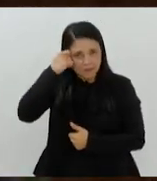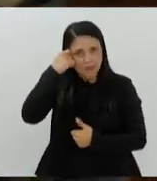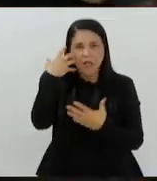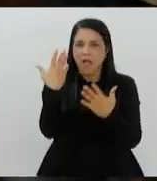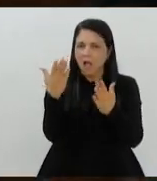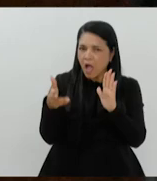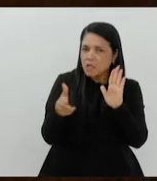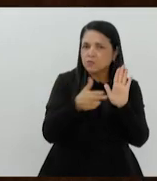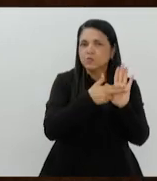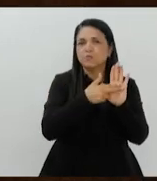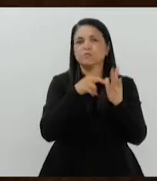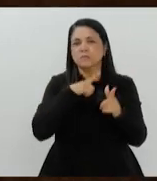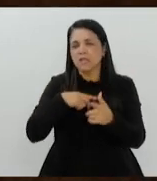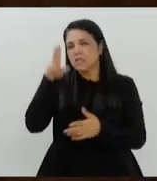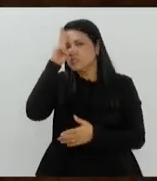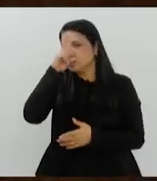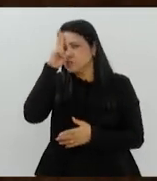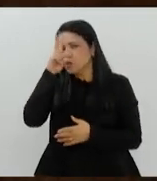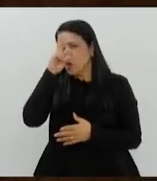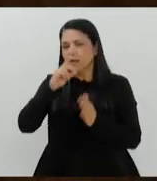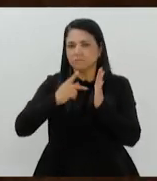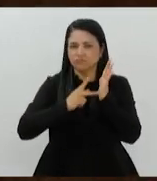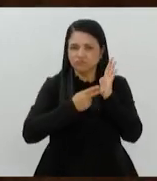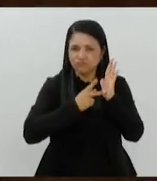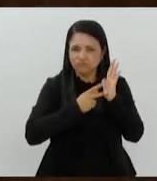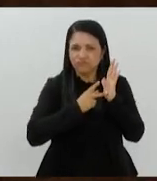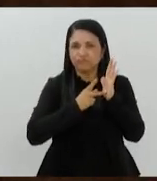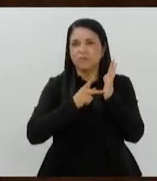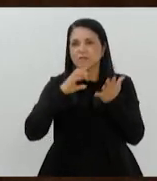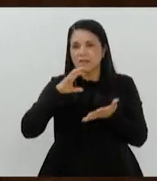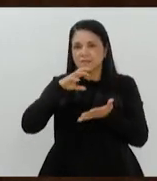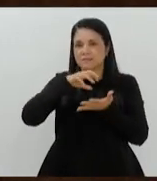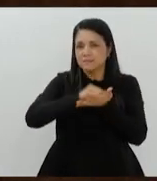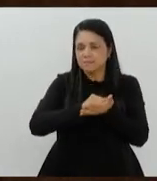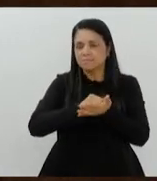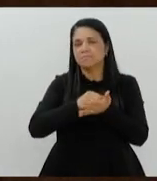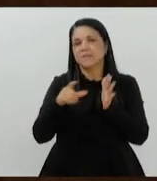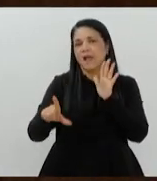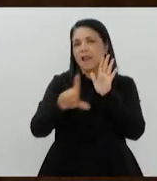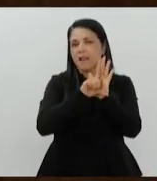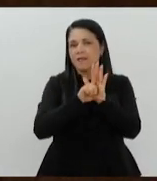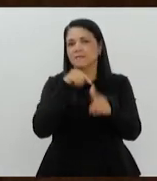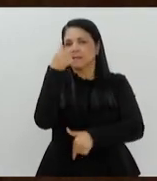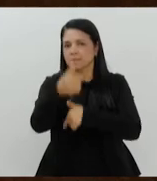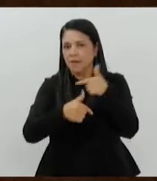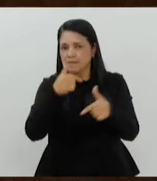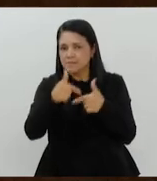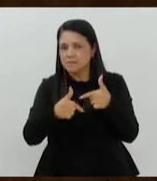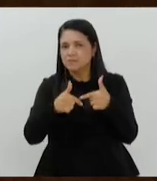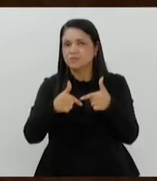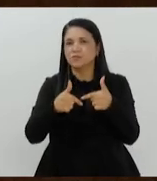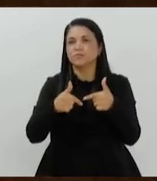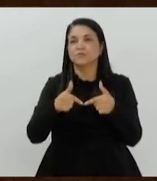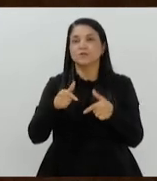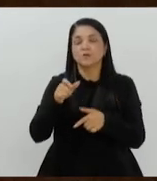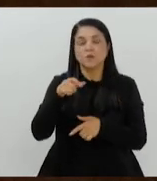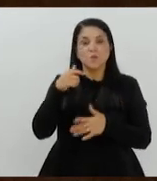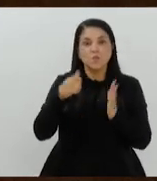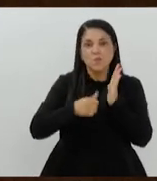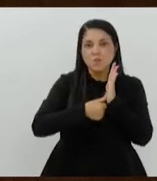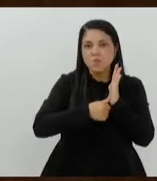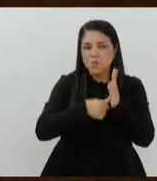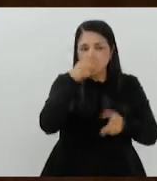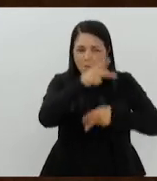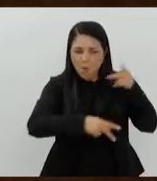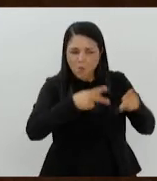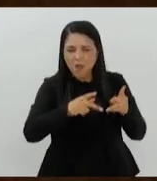movimentos sindicais, a sede da assinatura da consolidação das leis trabalhistas, e é um clube negro, é um clube popular, é um